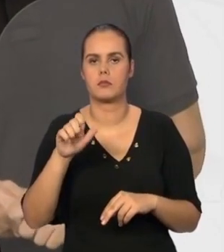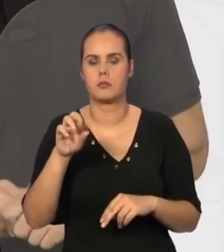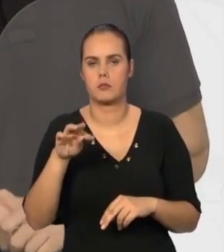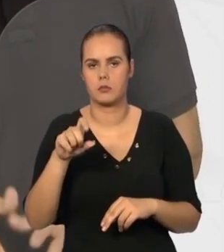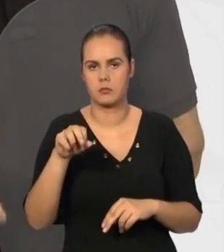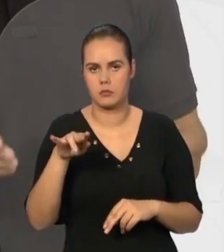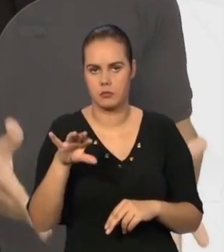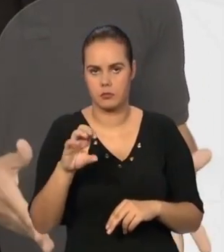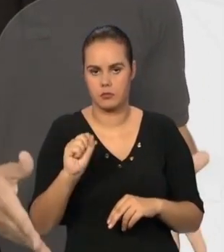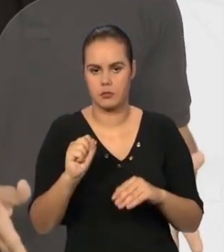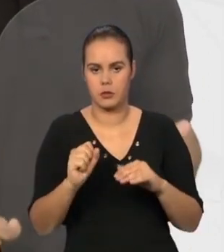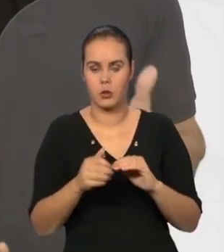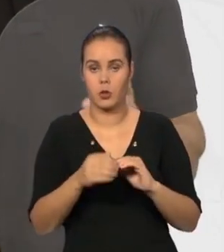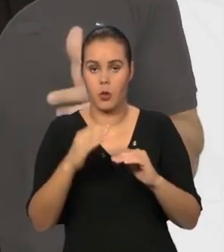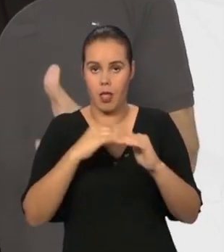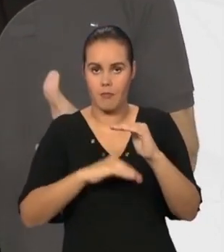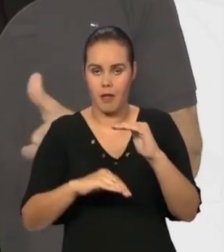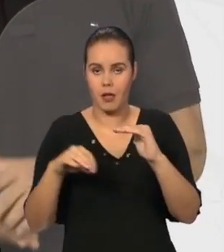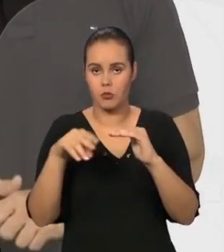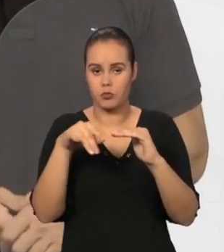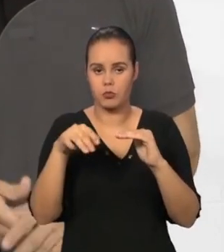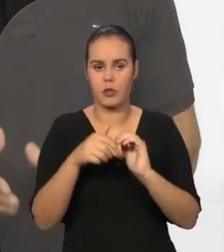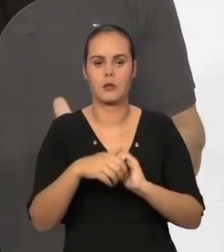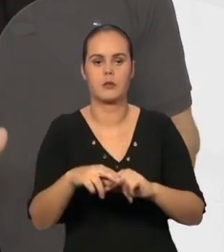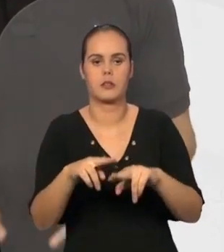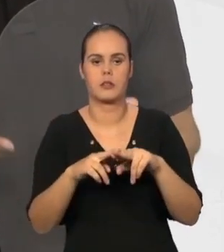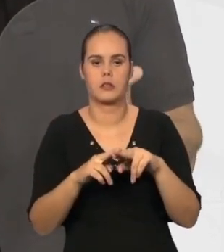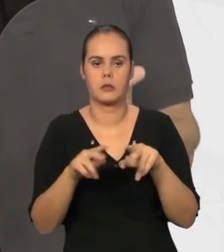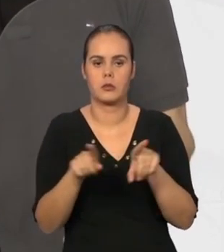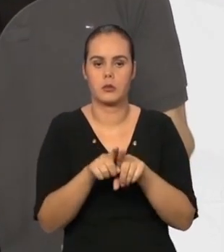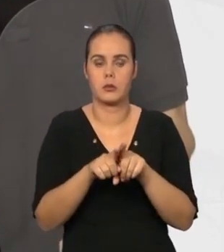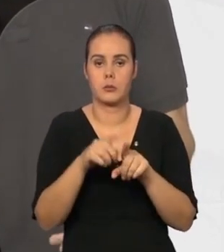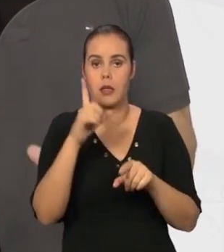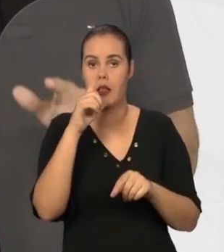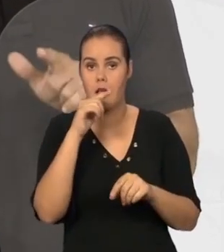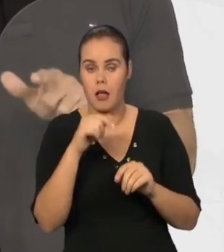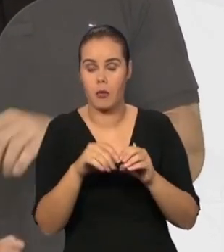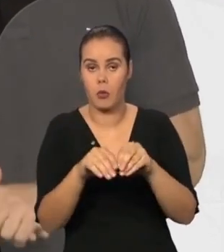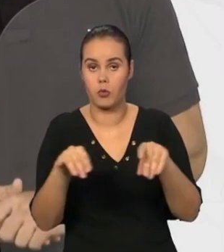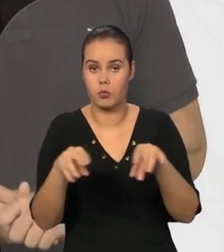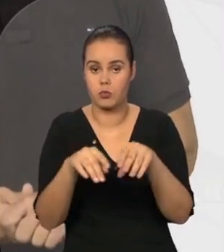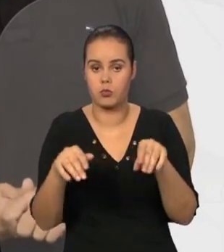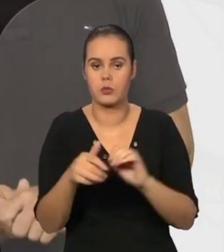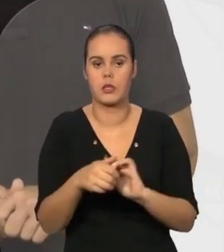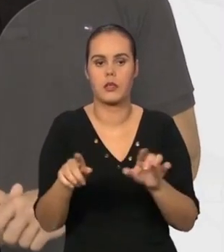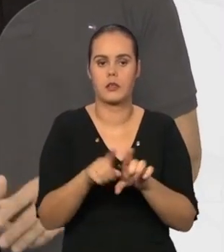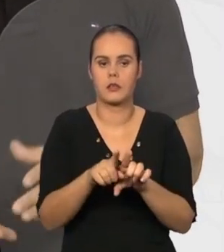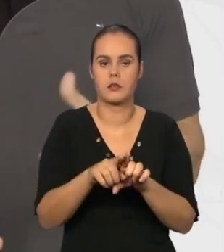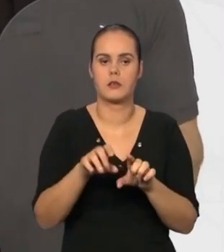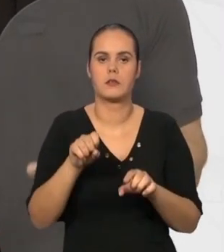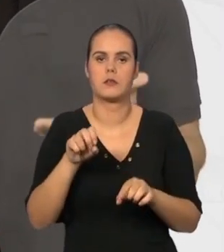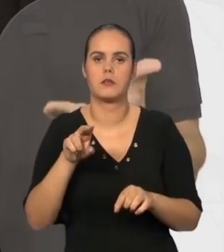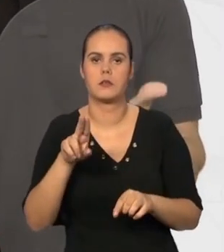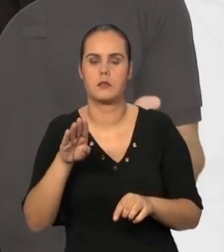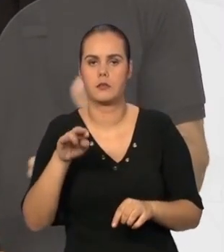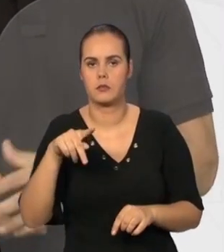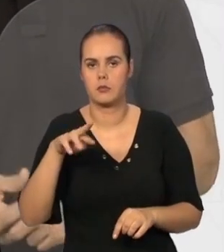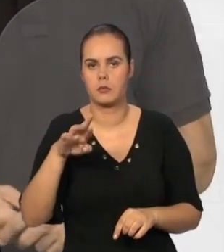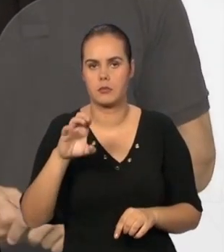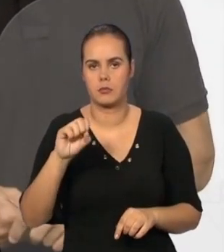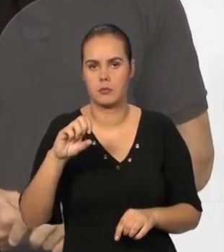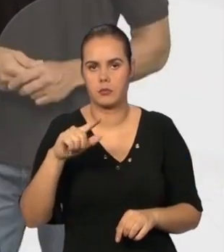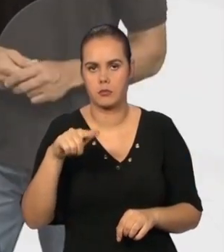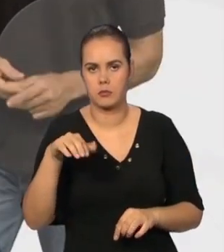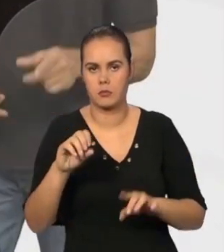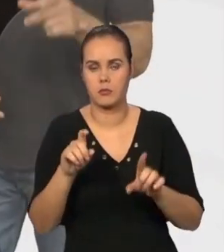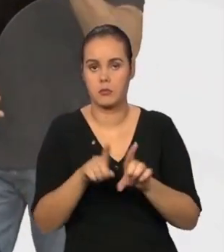atuam forças como o empuxo d'água, o impulso de terra, a subpressão de água quando houver lençol freático e também a reação do